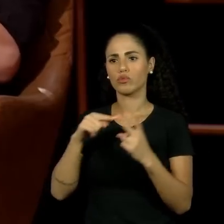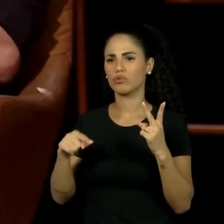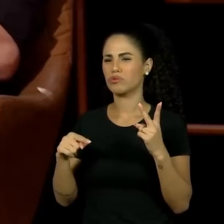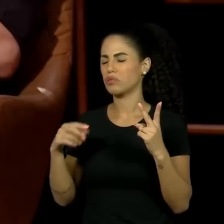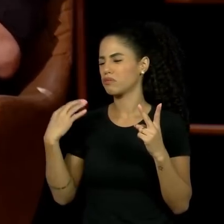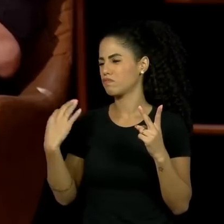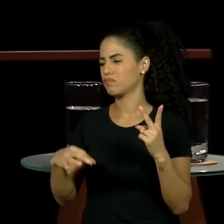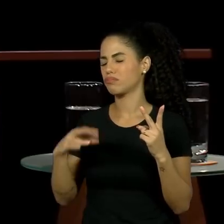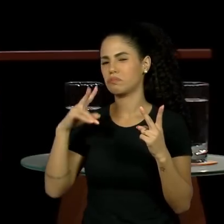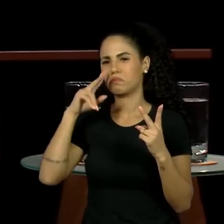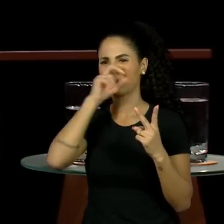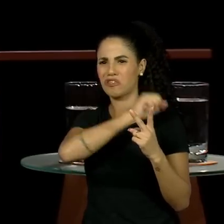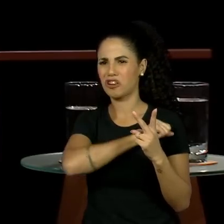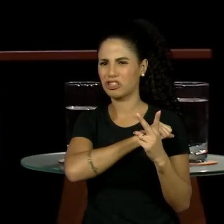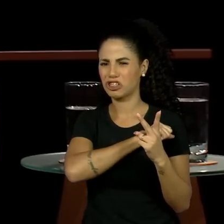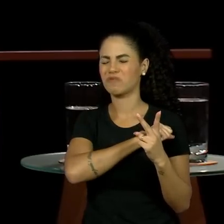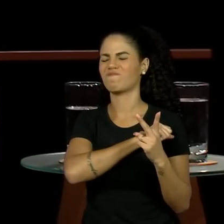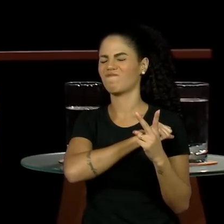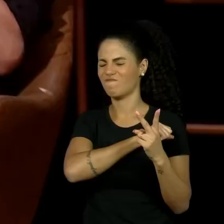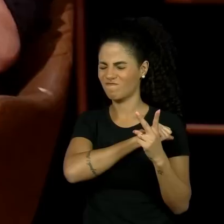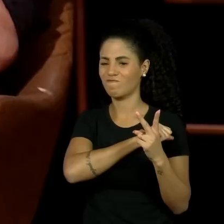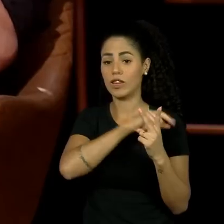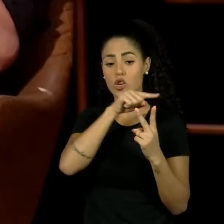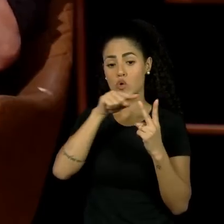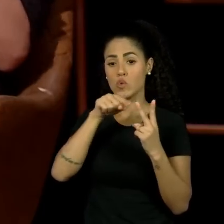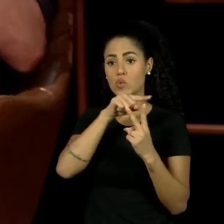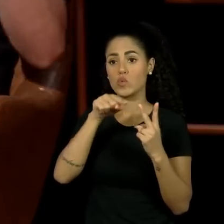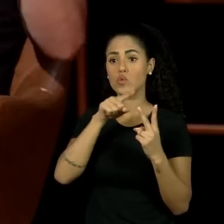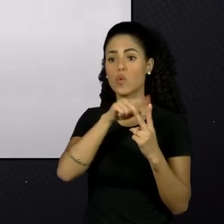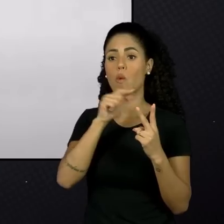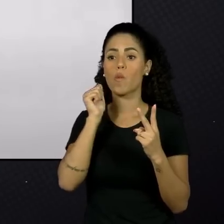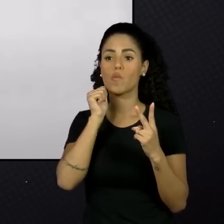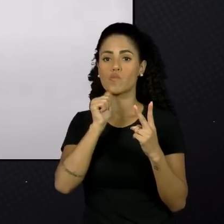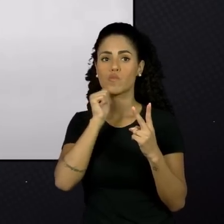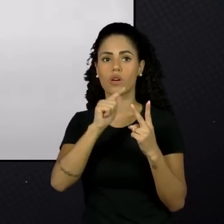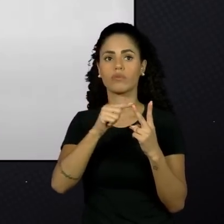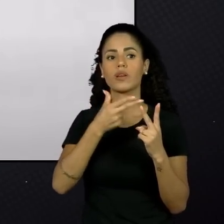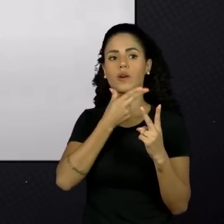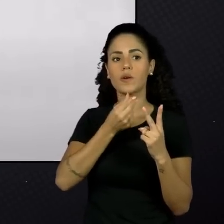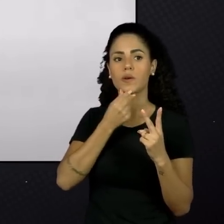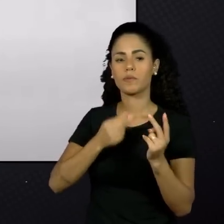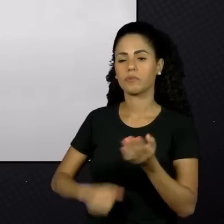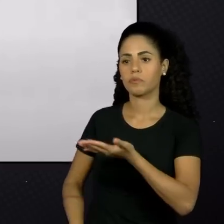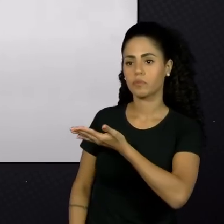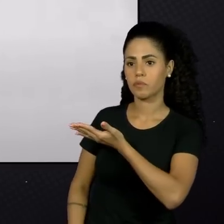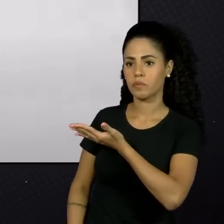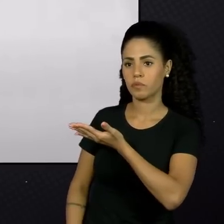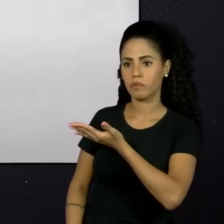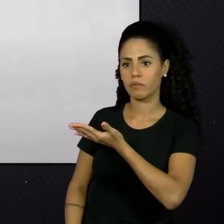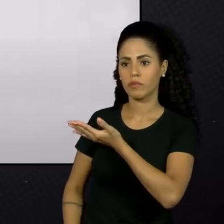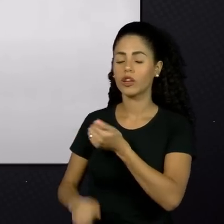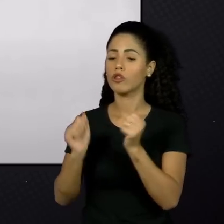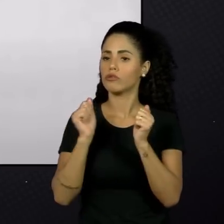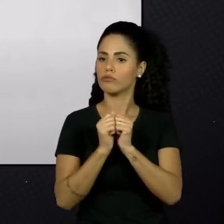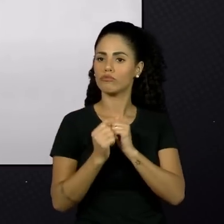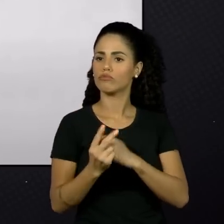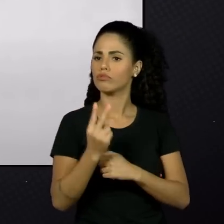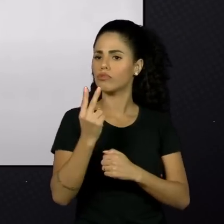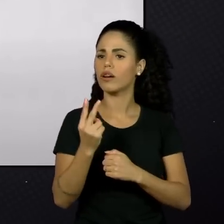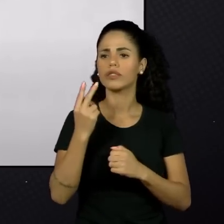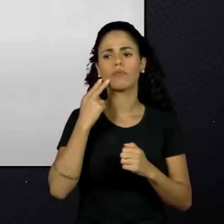era imbatível. A Daniela e o Gerald juntos, eles traziam as